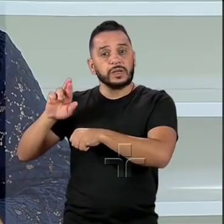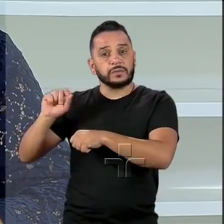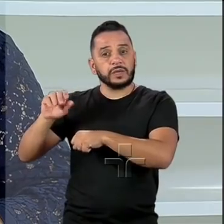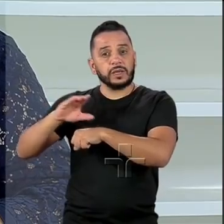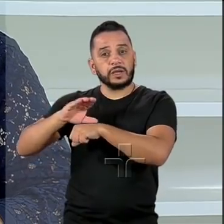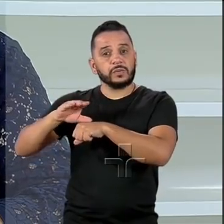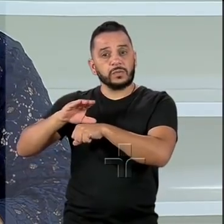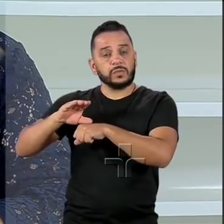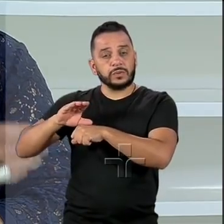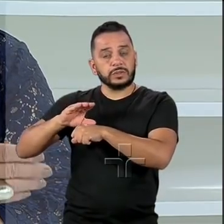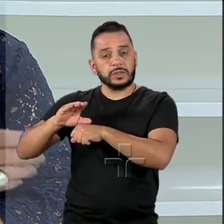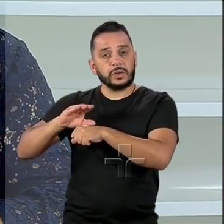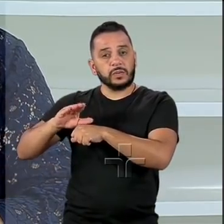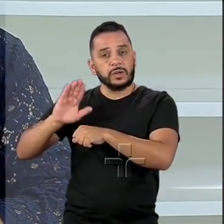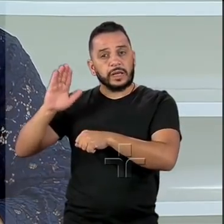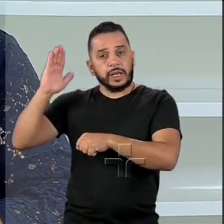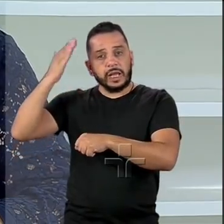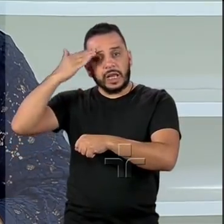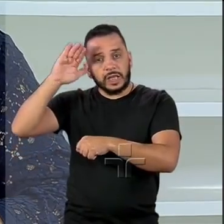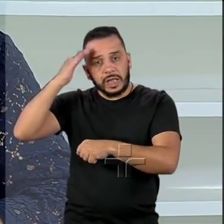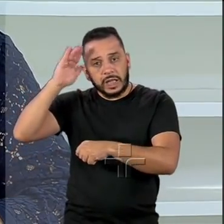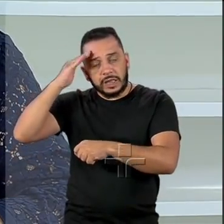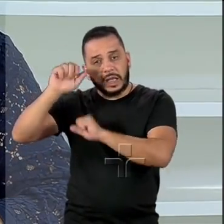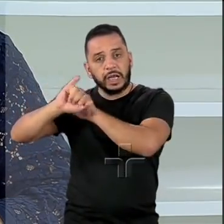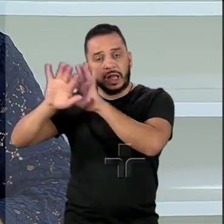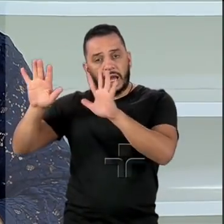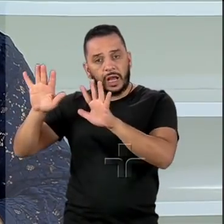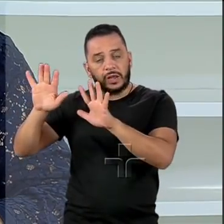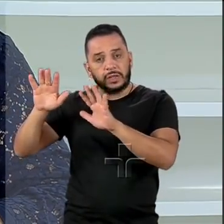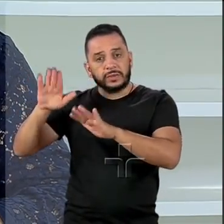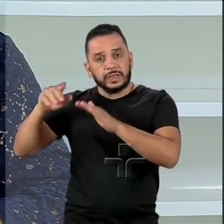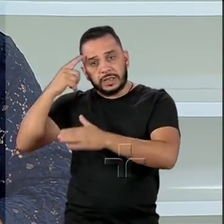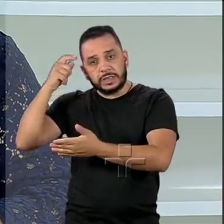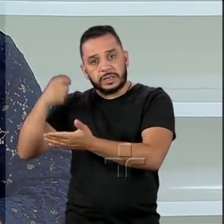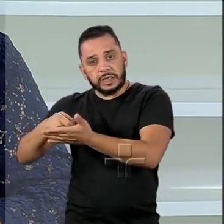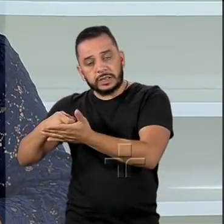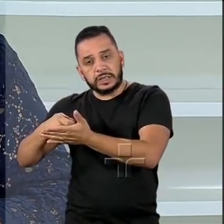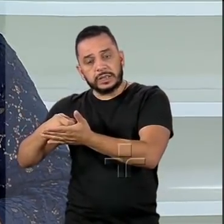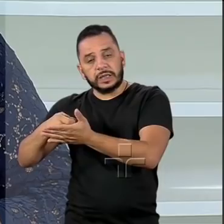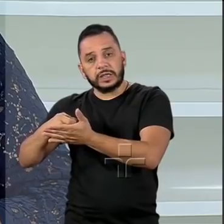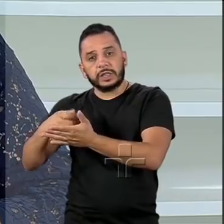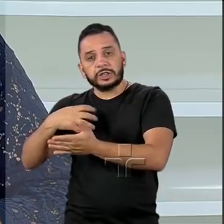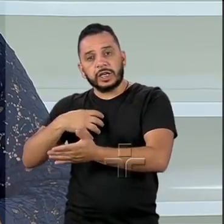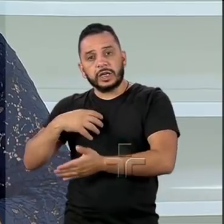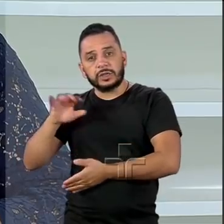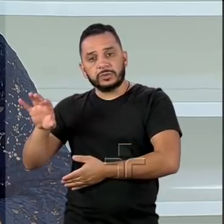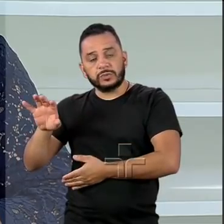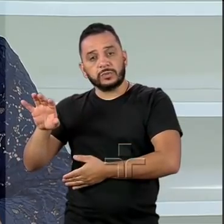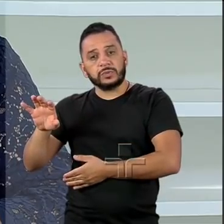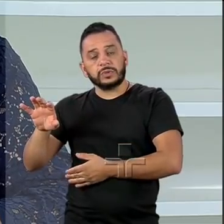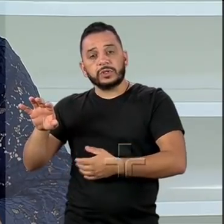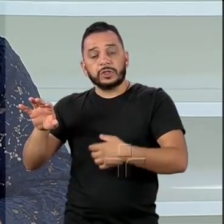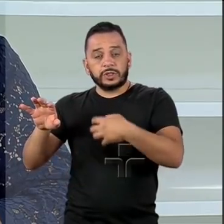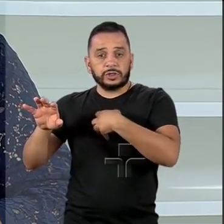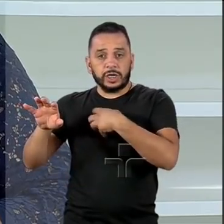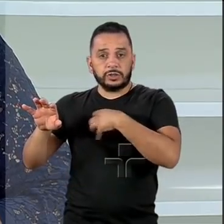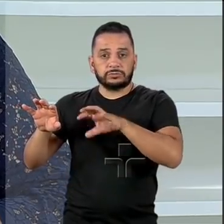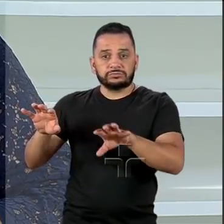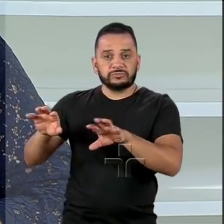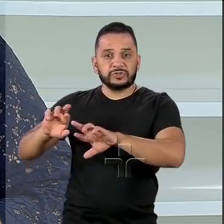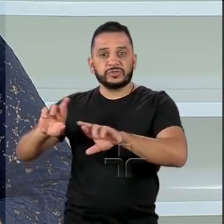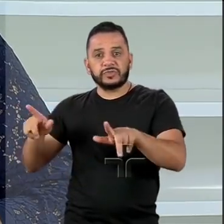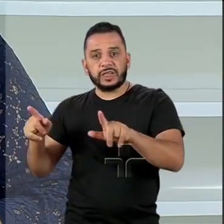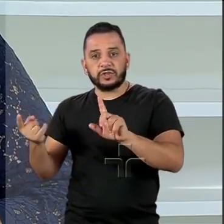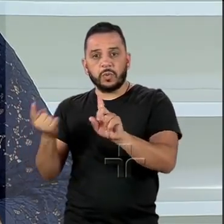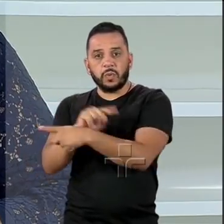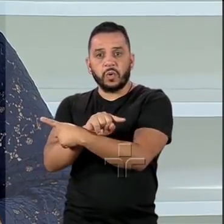decida um dia de uma forma, outro dia de outra forma. Quer dizer, não é uma adversidade quanto ao